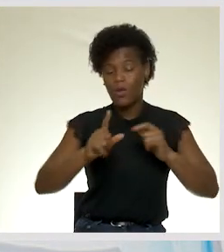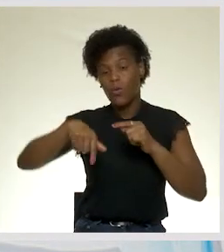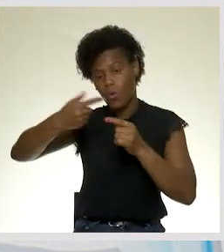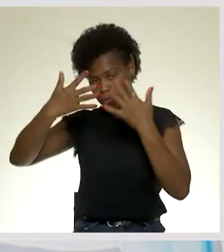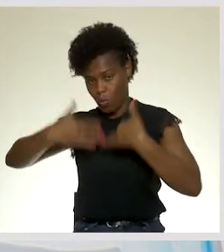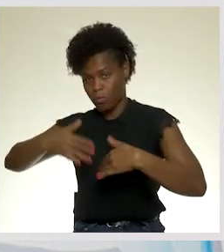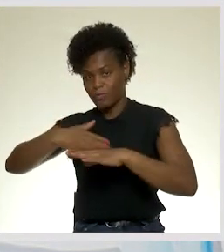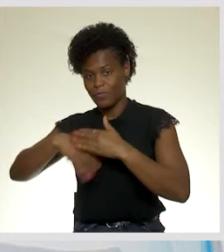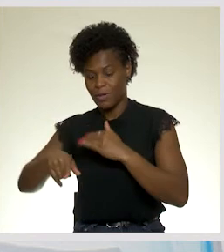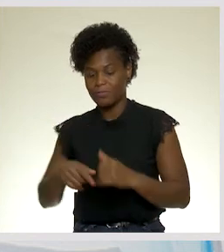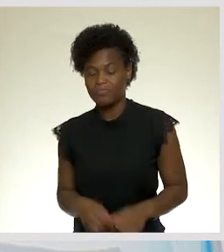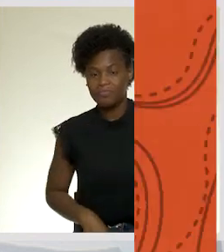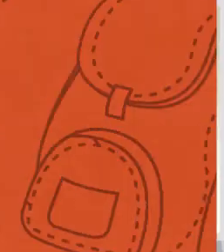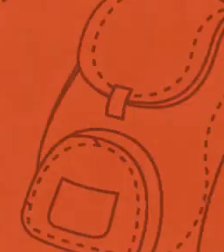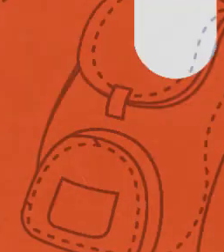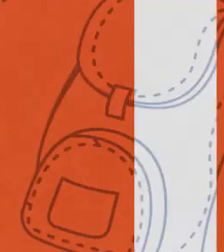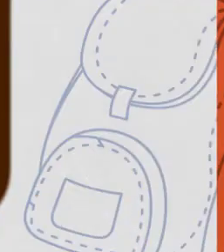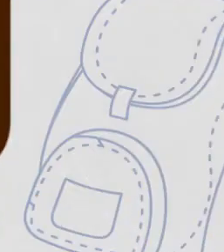essenciais.